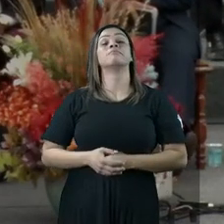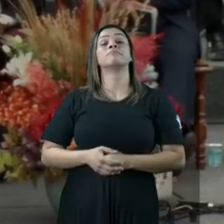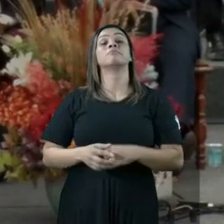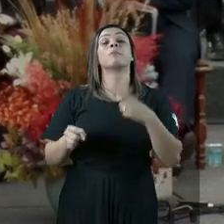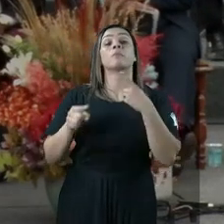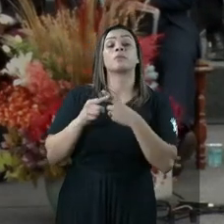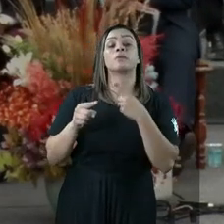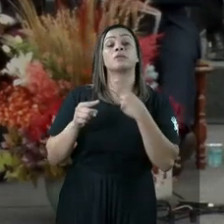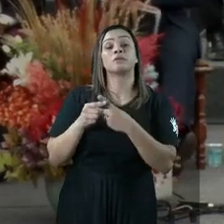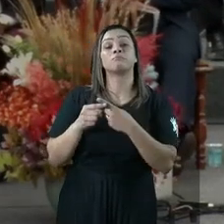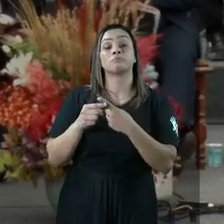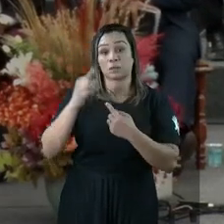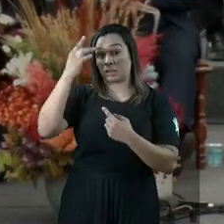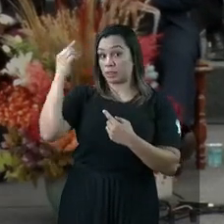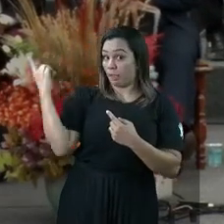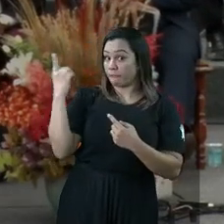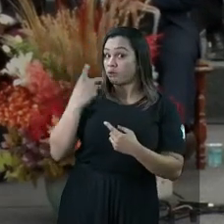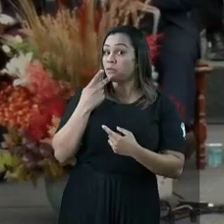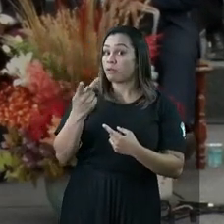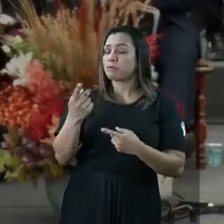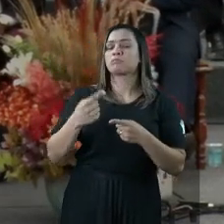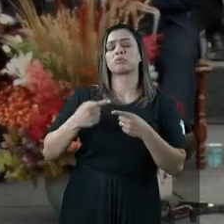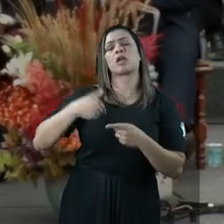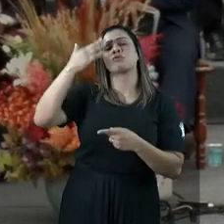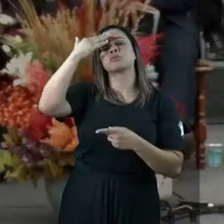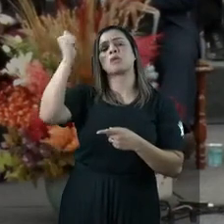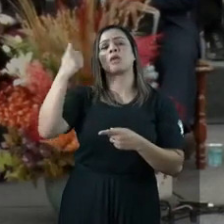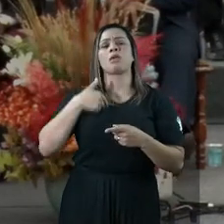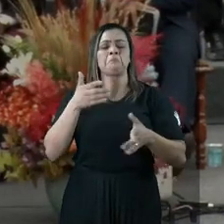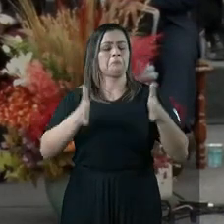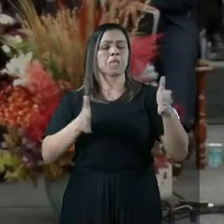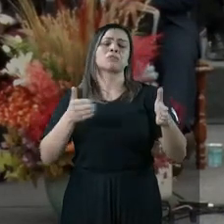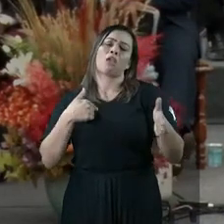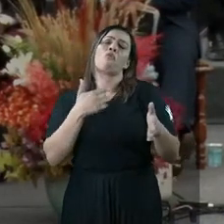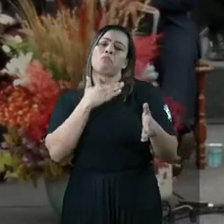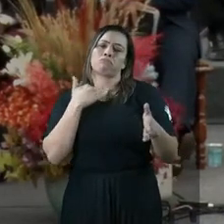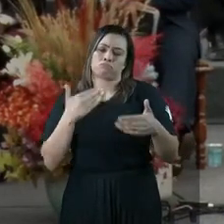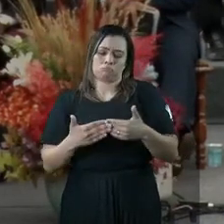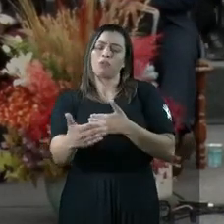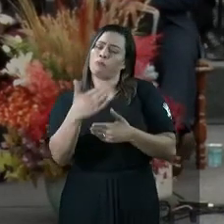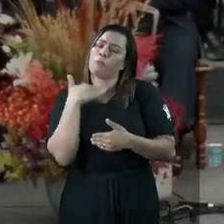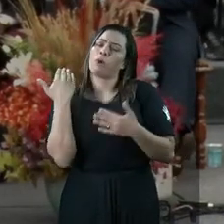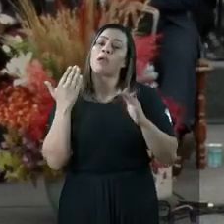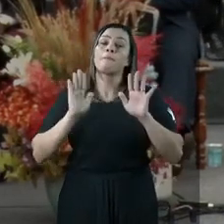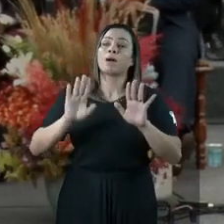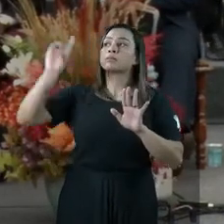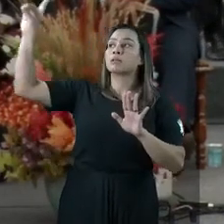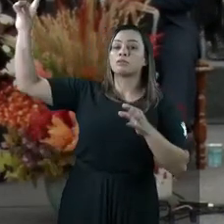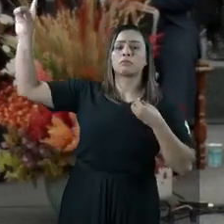meus dias como homem estão contados, mas Ele é eterno desde agora e para